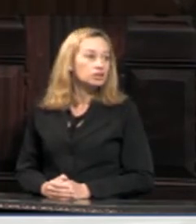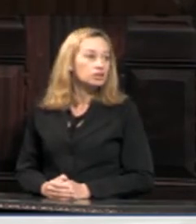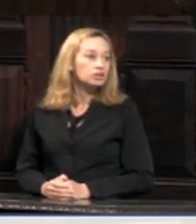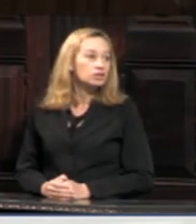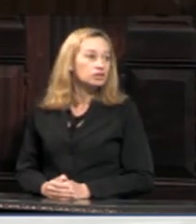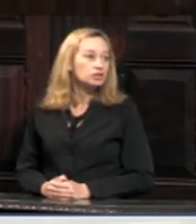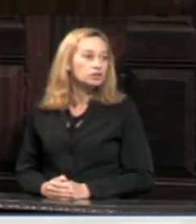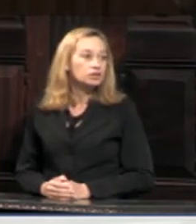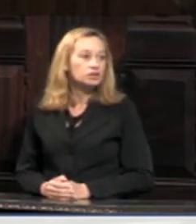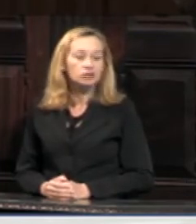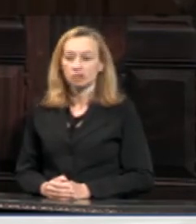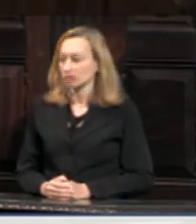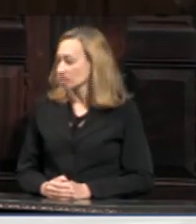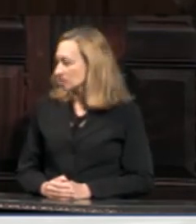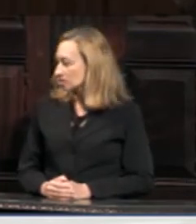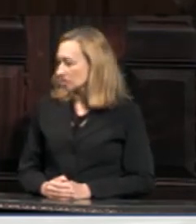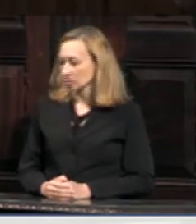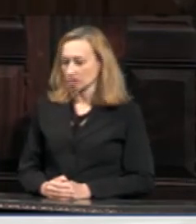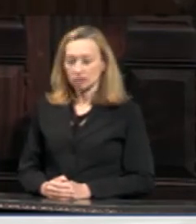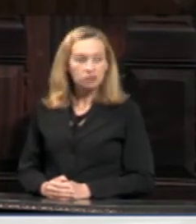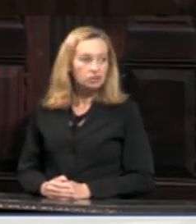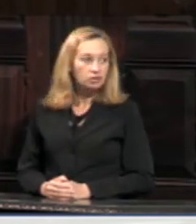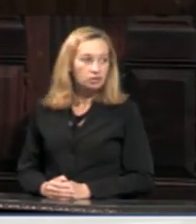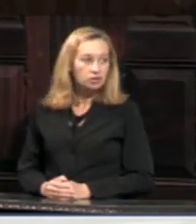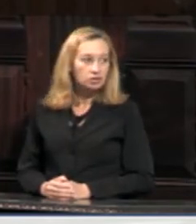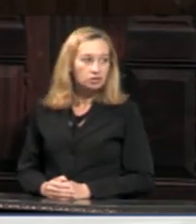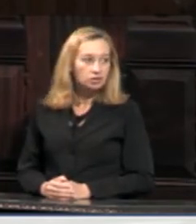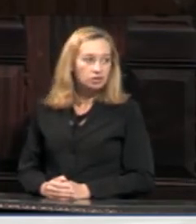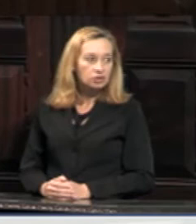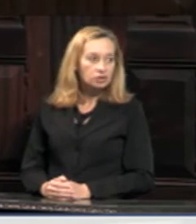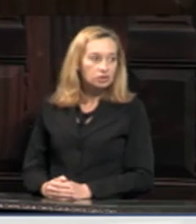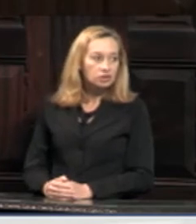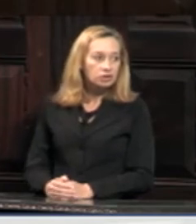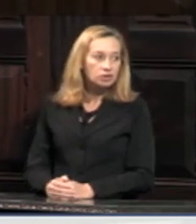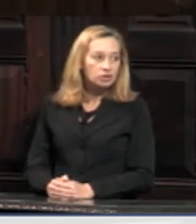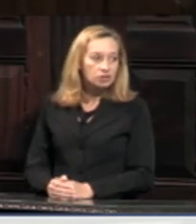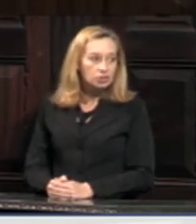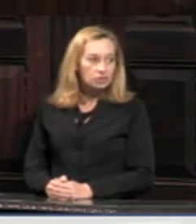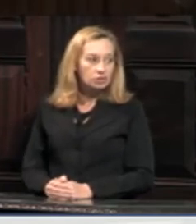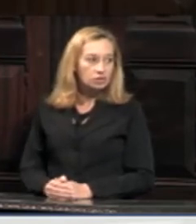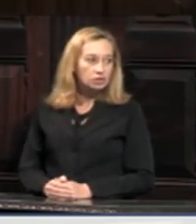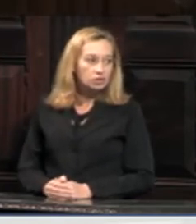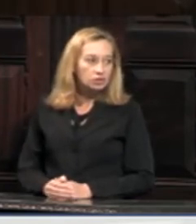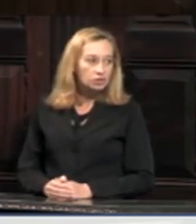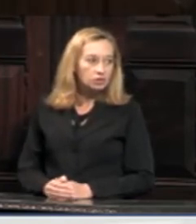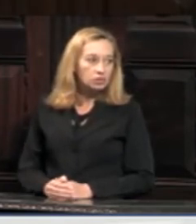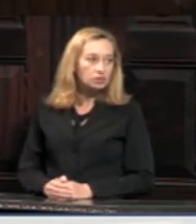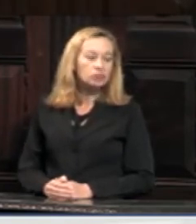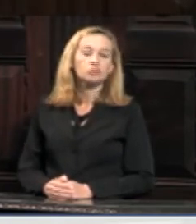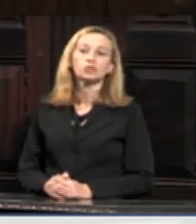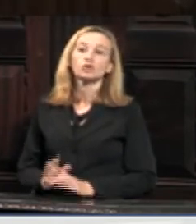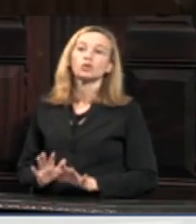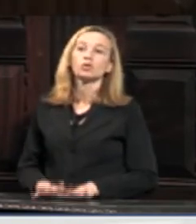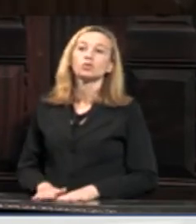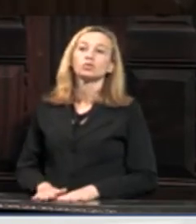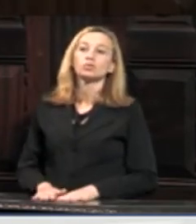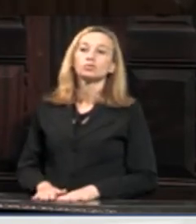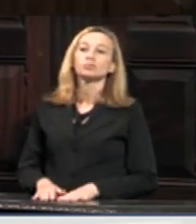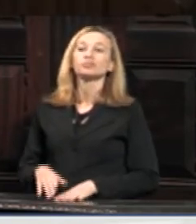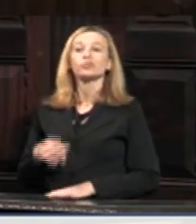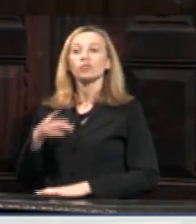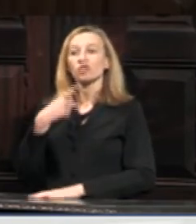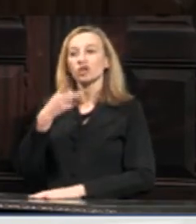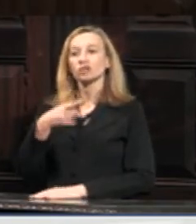medida, dialogando com a intervenção que me antecedeu do meu querido colega e amigo, o deputado Luiz Paulo Correia da